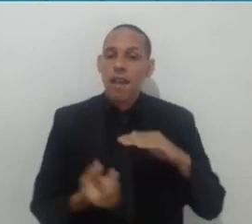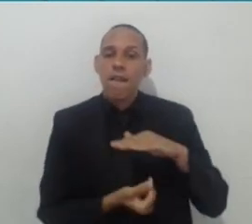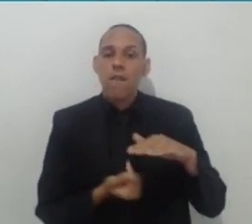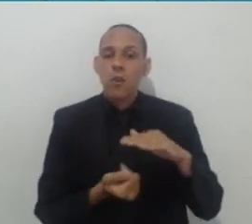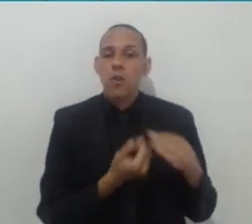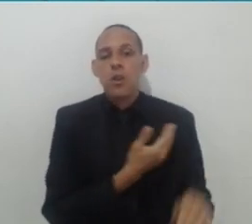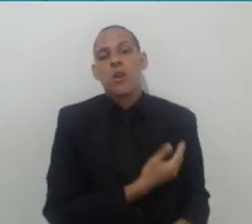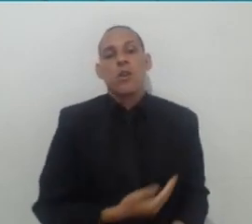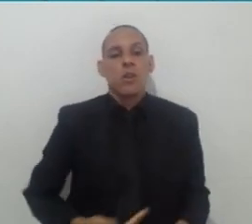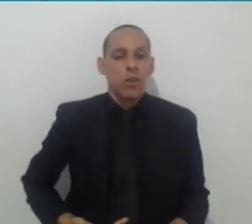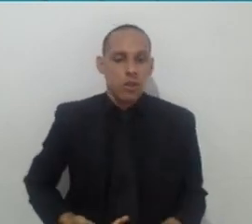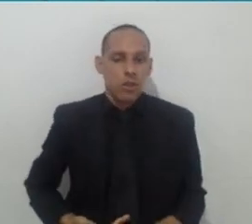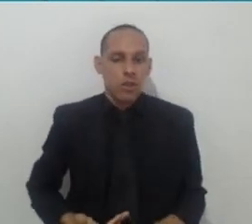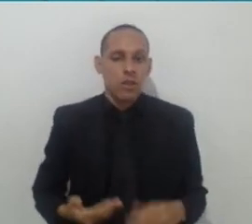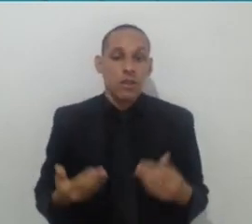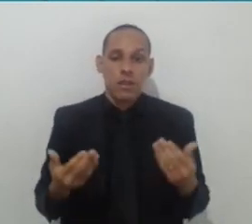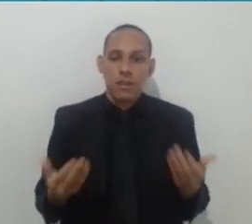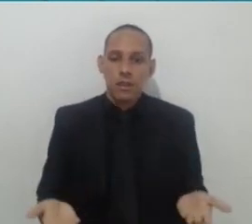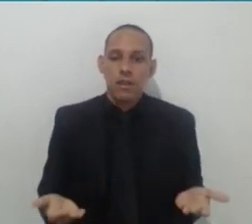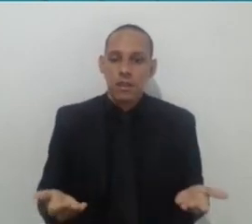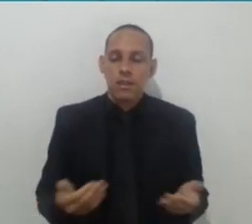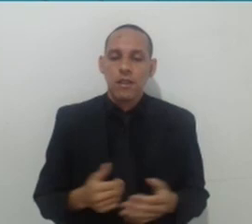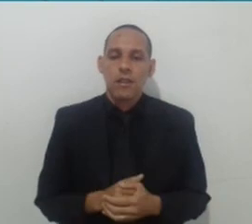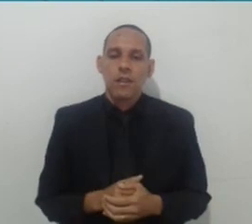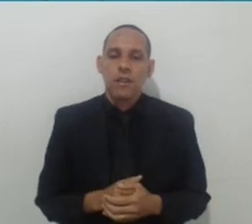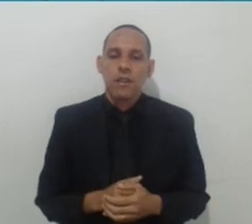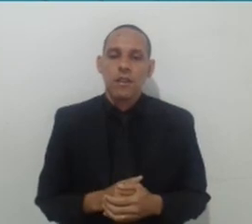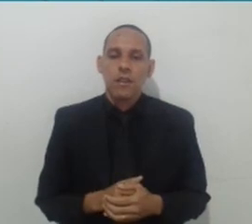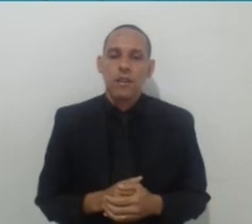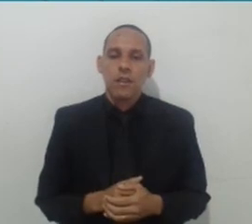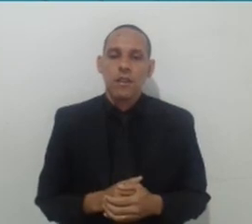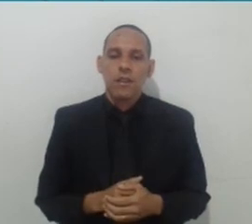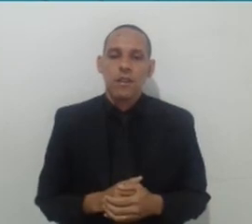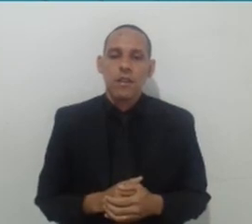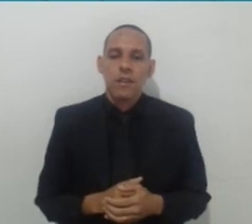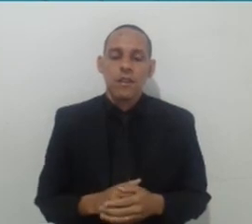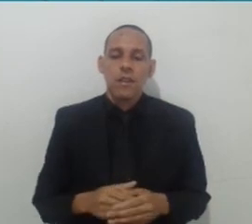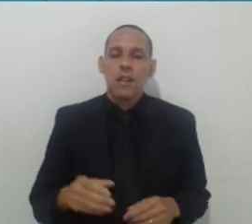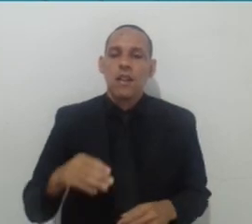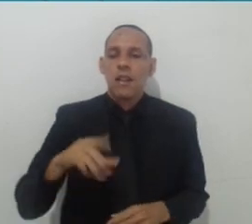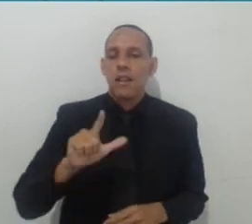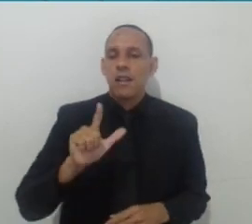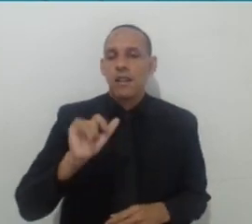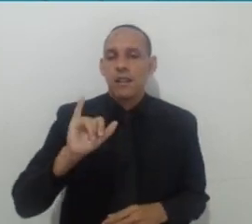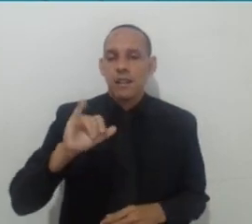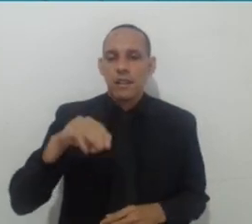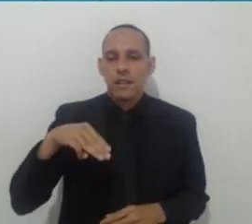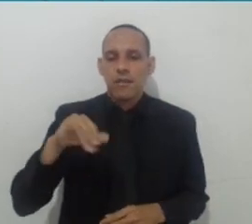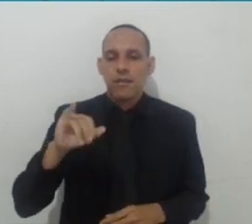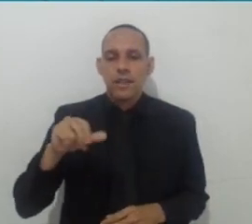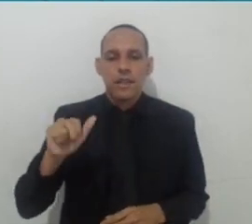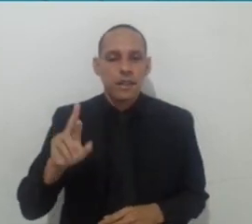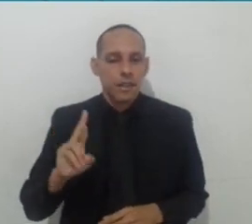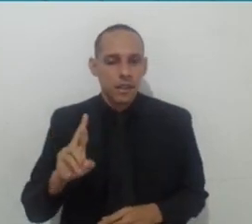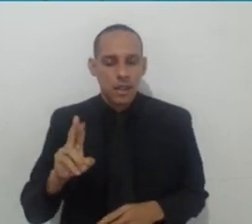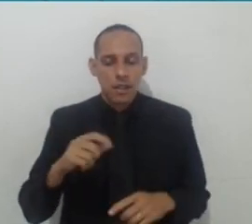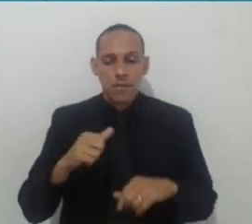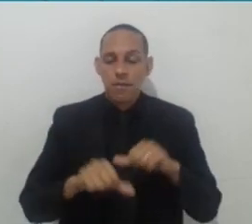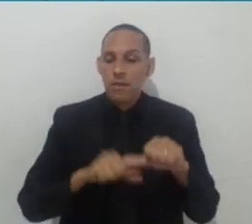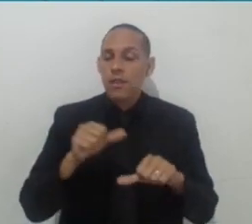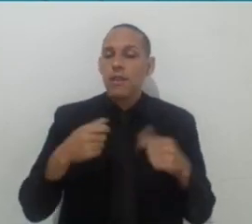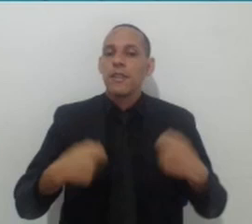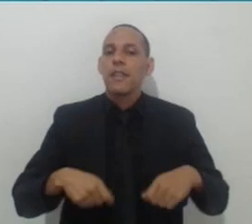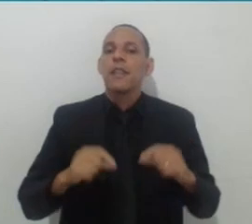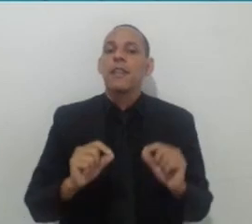No vertente de caso, a manutenção da medida liminar deve ser convertida em ordem definitiva